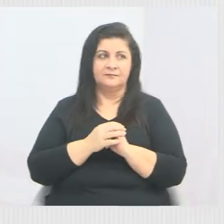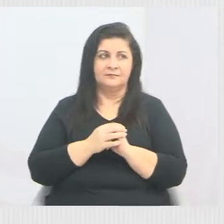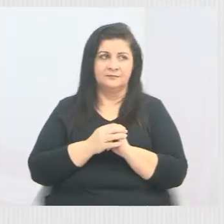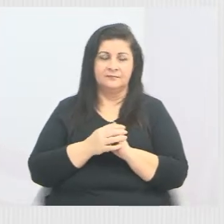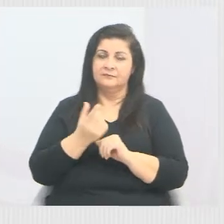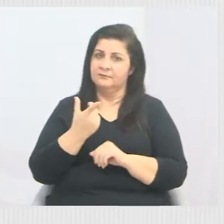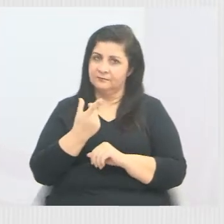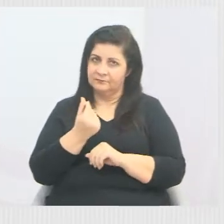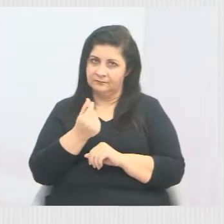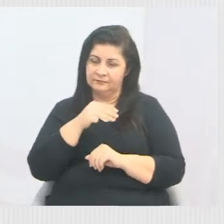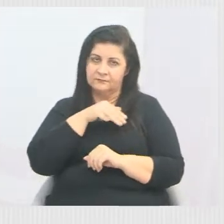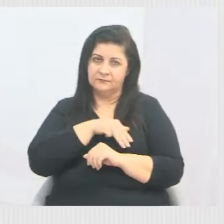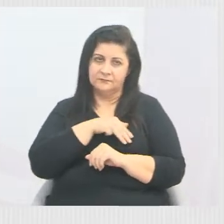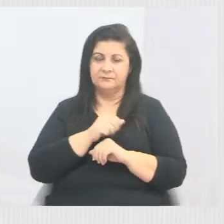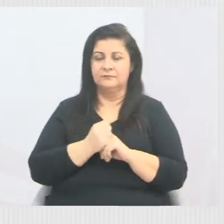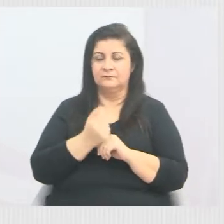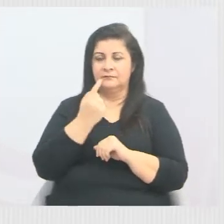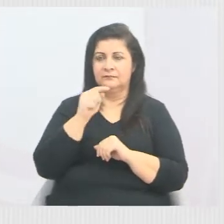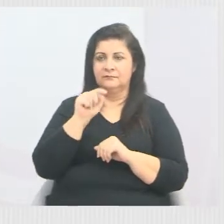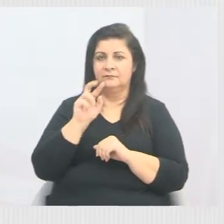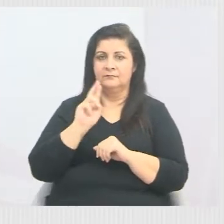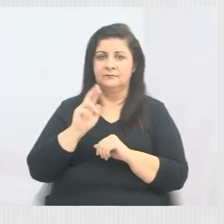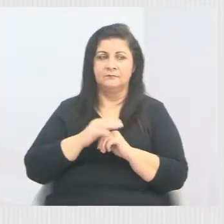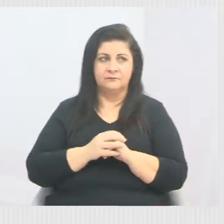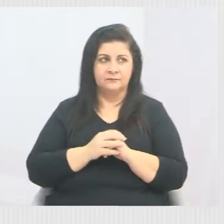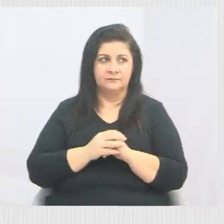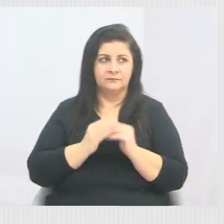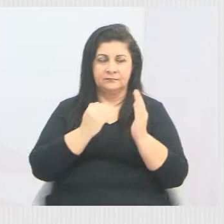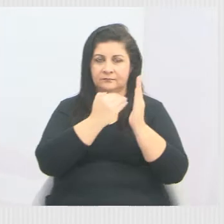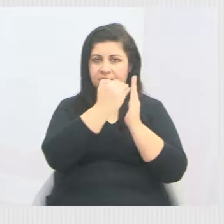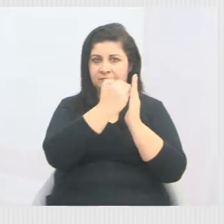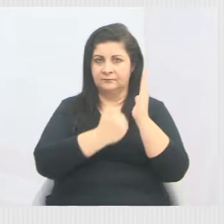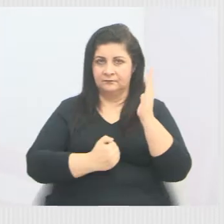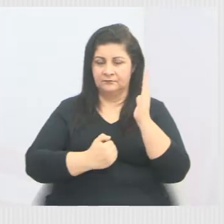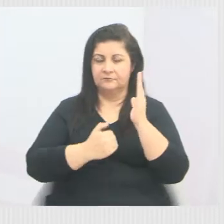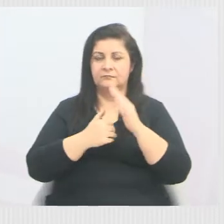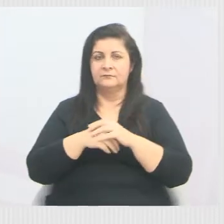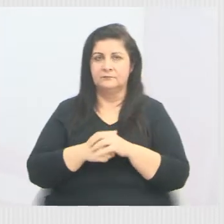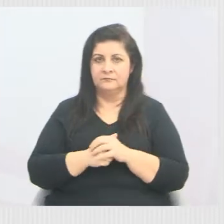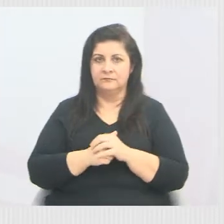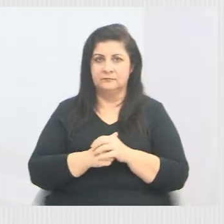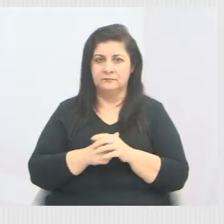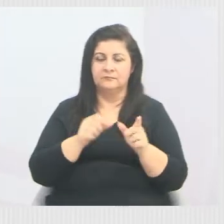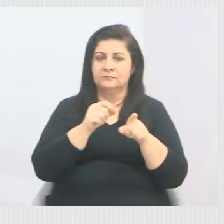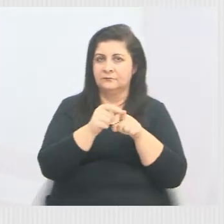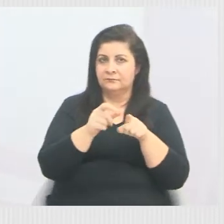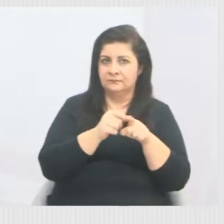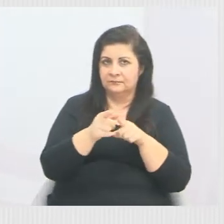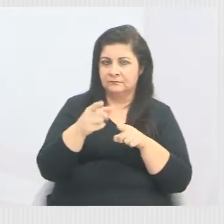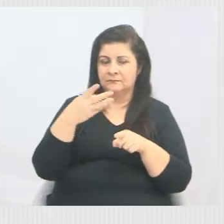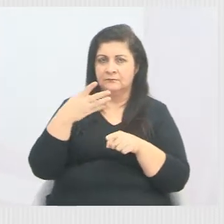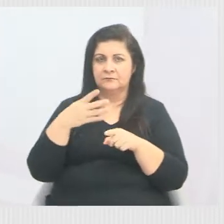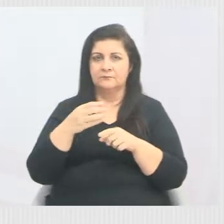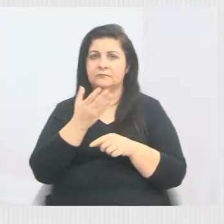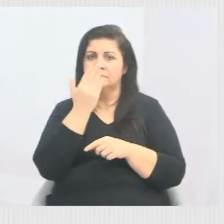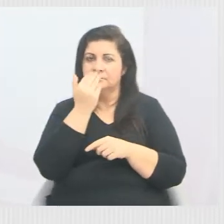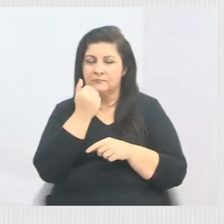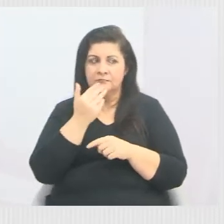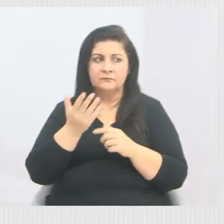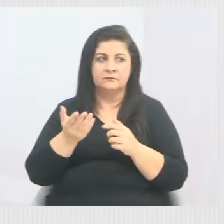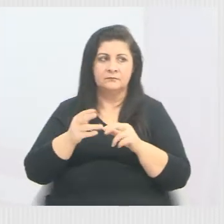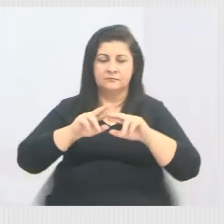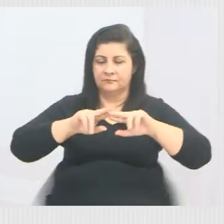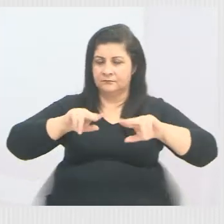seu salário de R$1.000, onde você tira, por exemplo, né, R$400 aluguel, alimentação 200 e